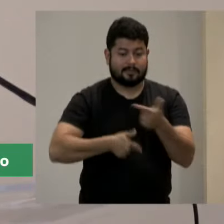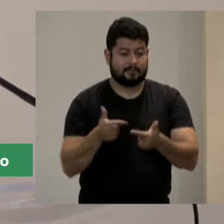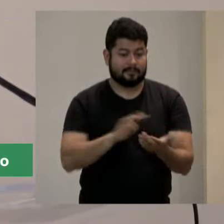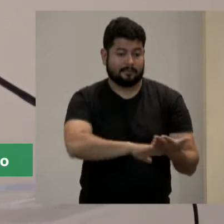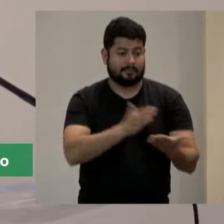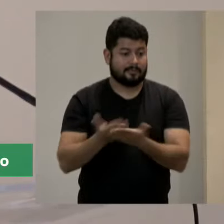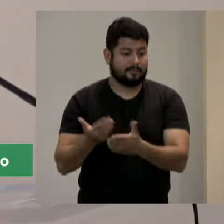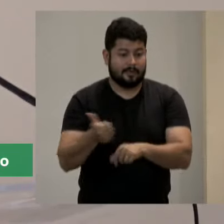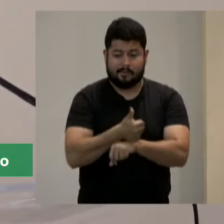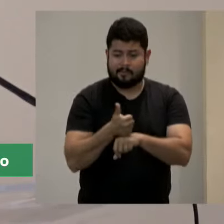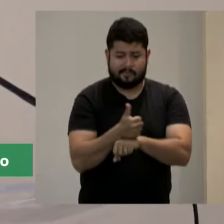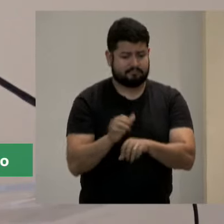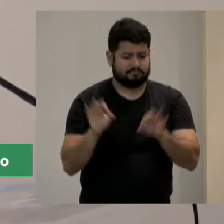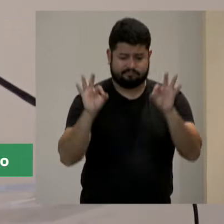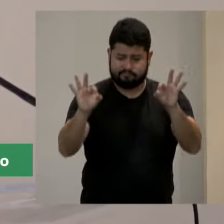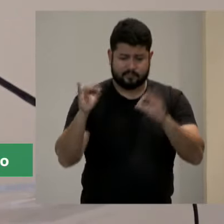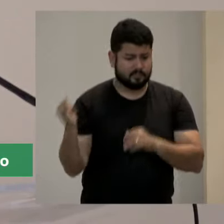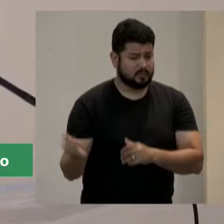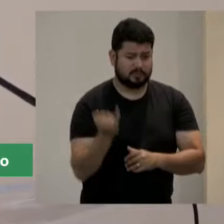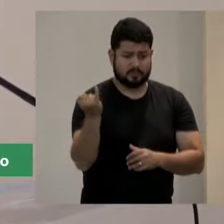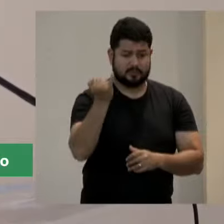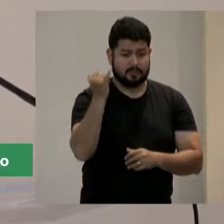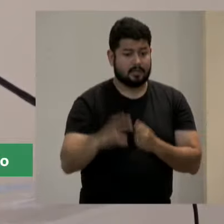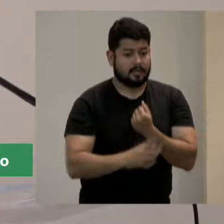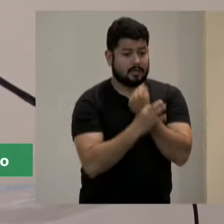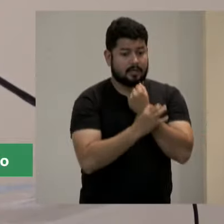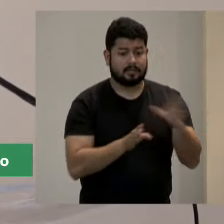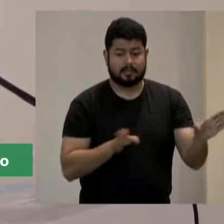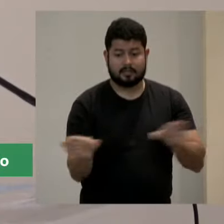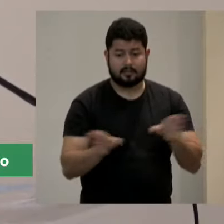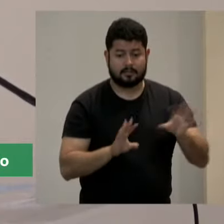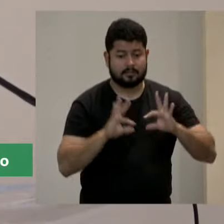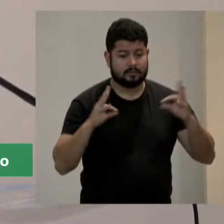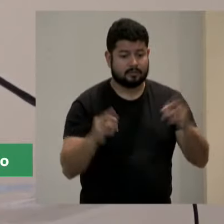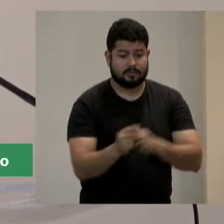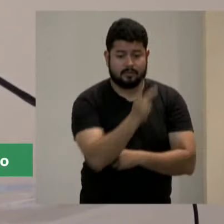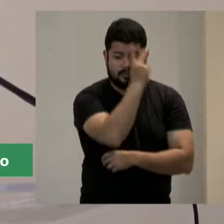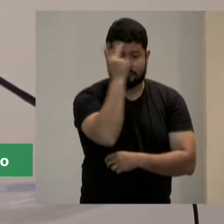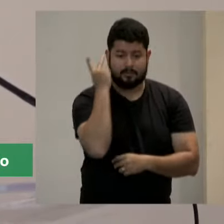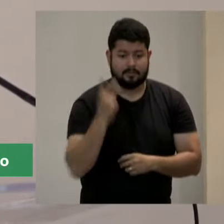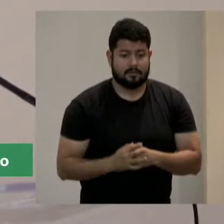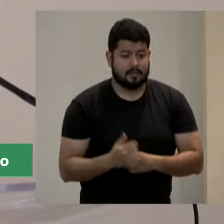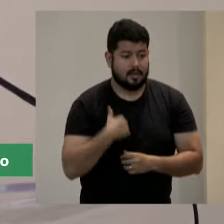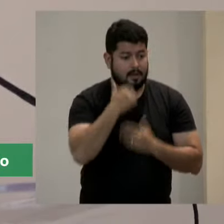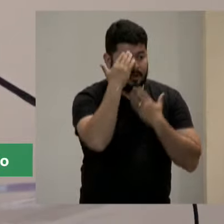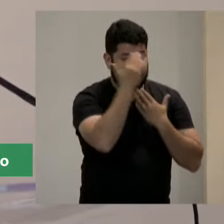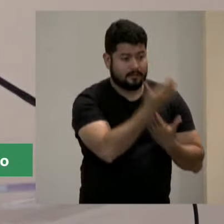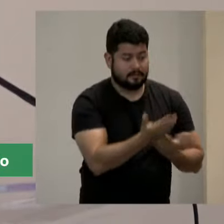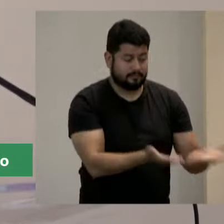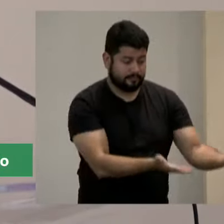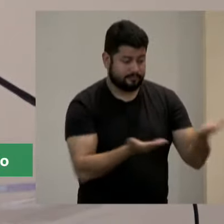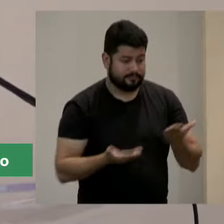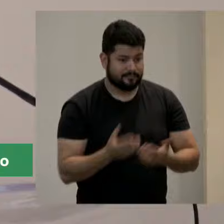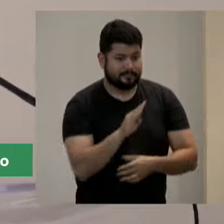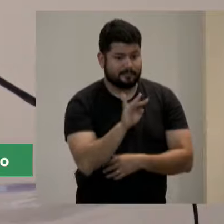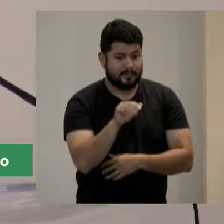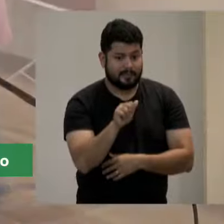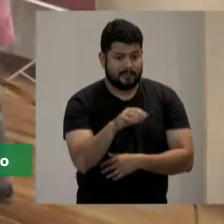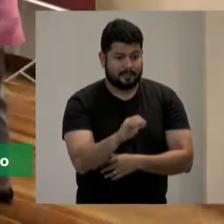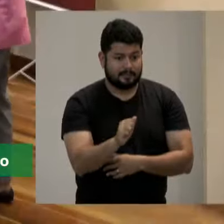são tão fundamentais, né, para a gente garantir a acessibilidade de todas as pessoas. Então, agradeço. Bianca, por favor, vem até